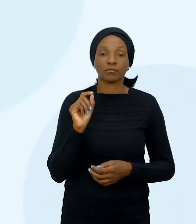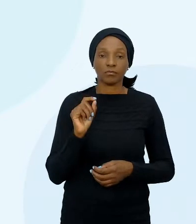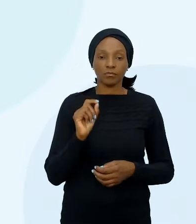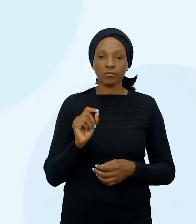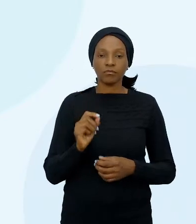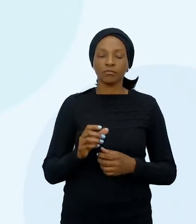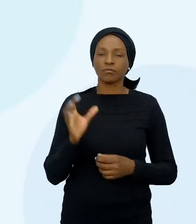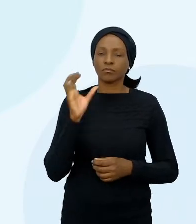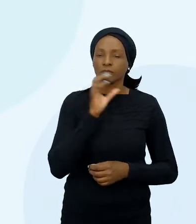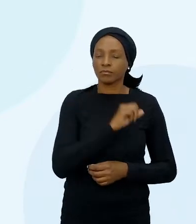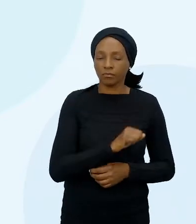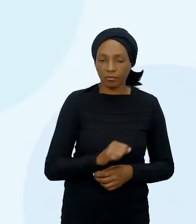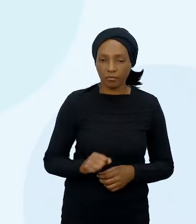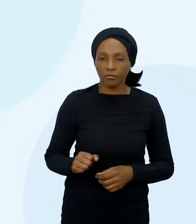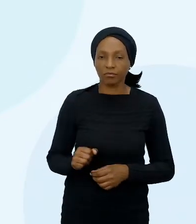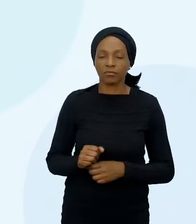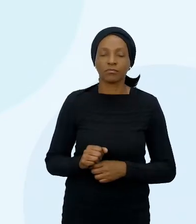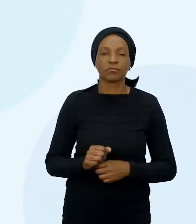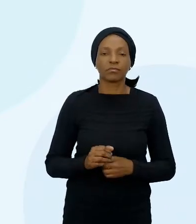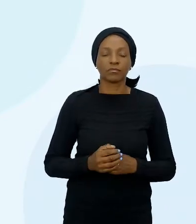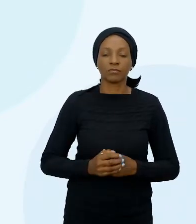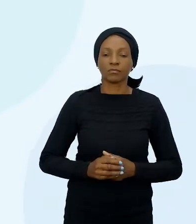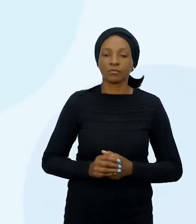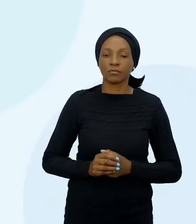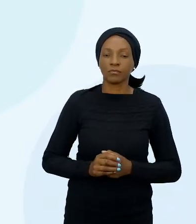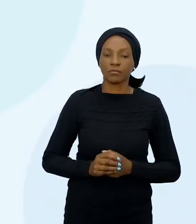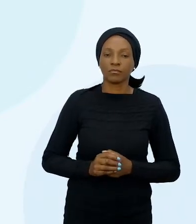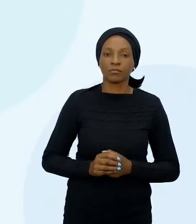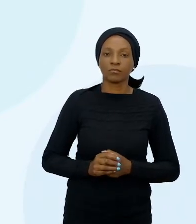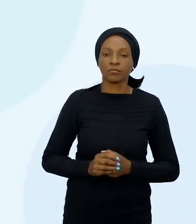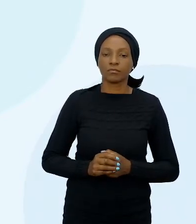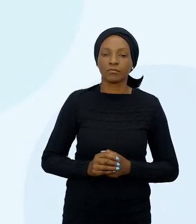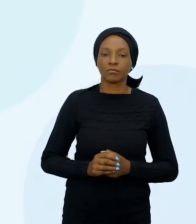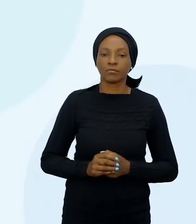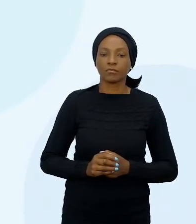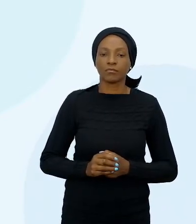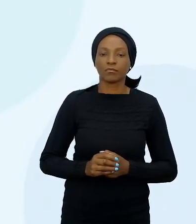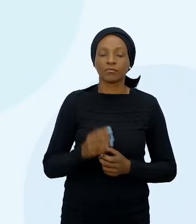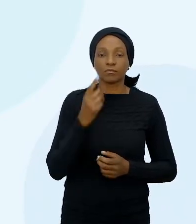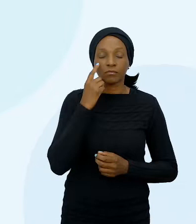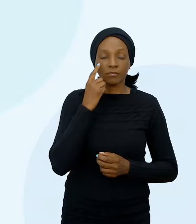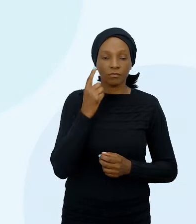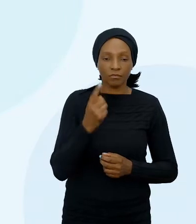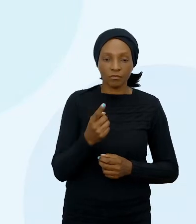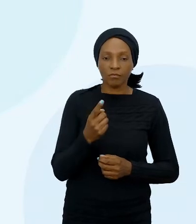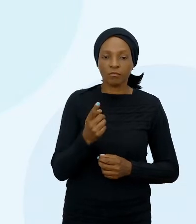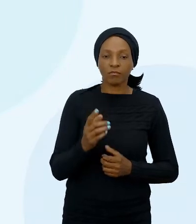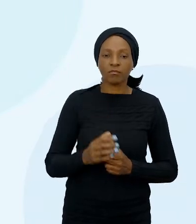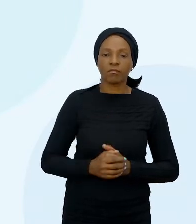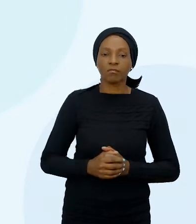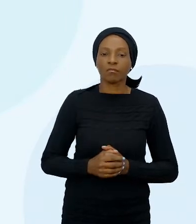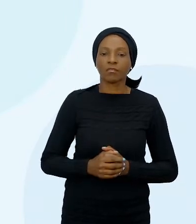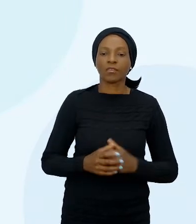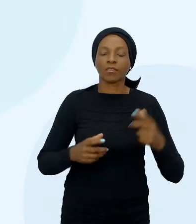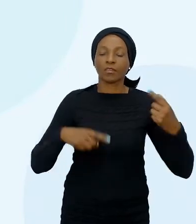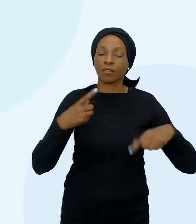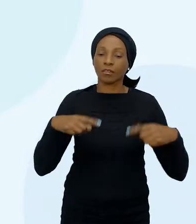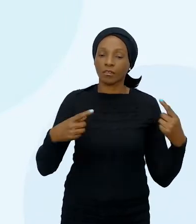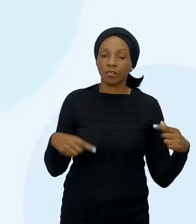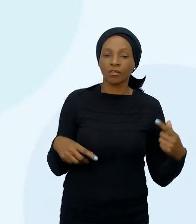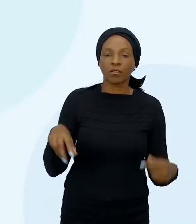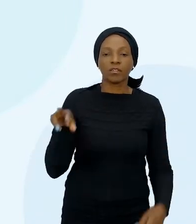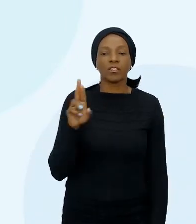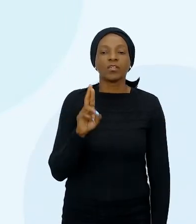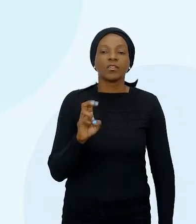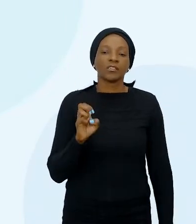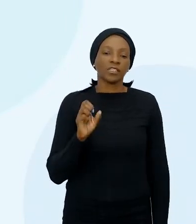ver rapidamente aí o que nós vimos, né? Nós demos aí sequência nas políticas nacionais de resíduos